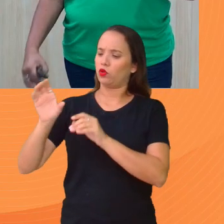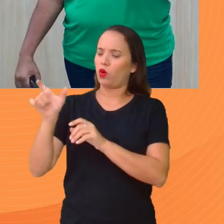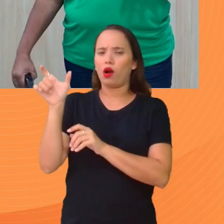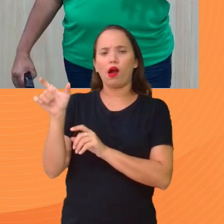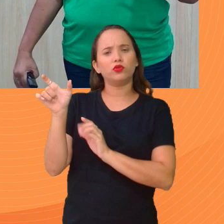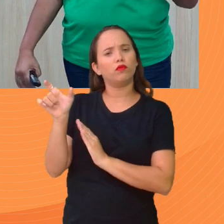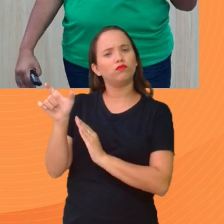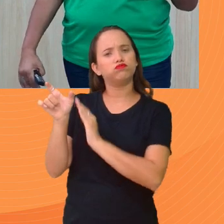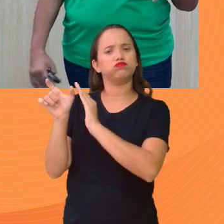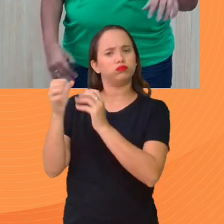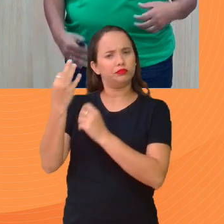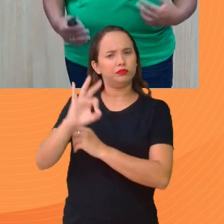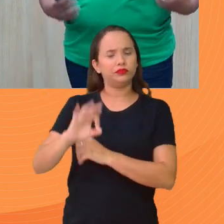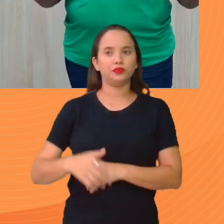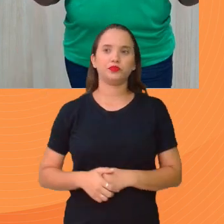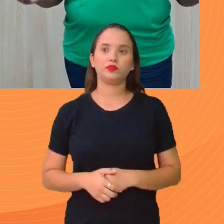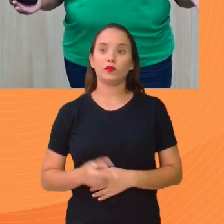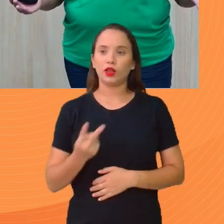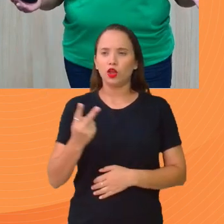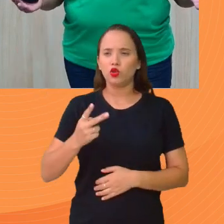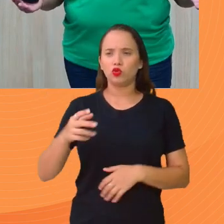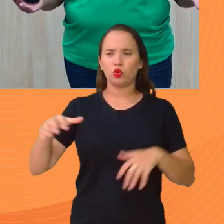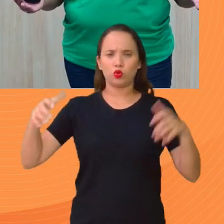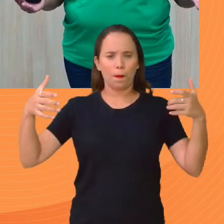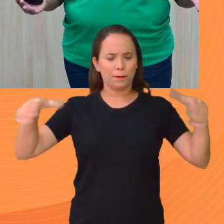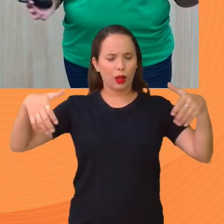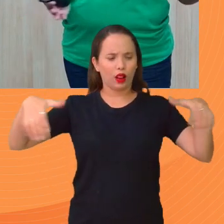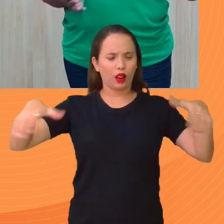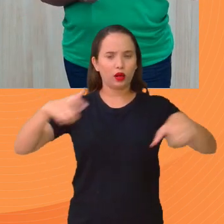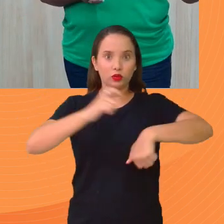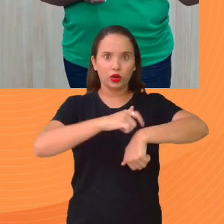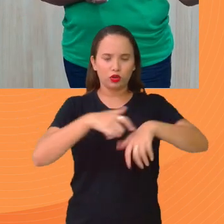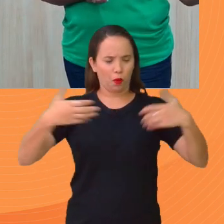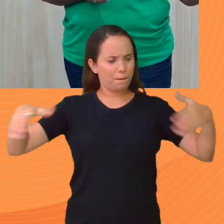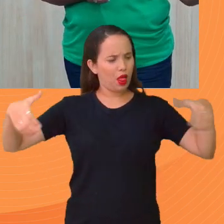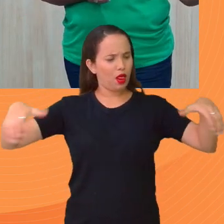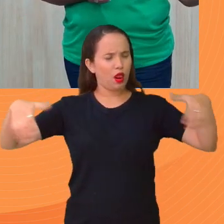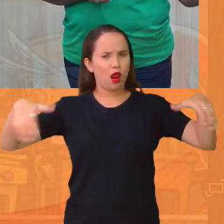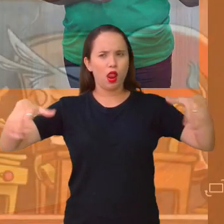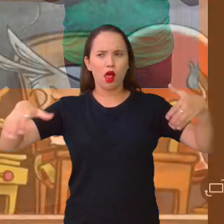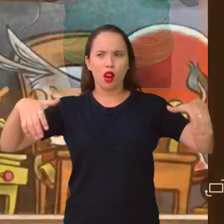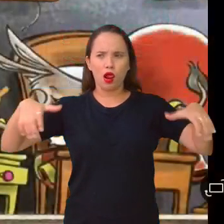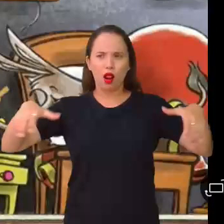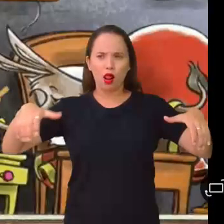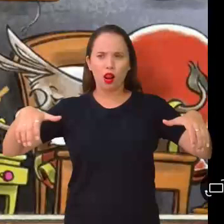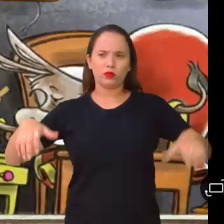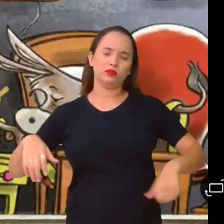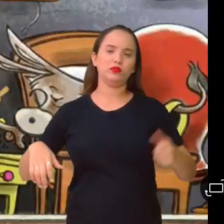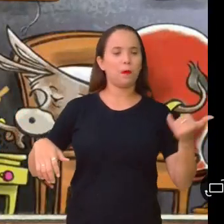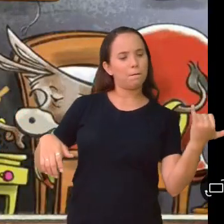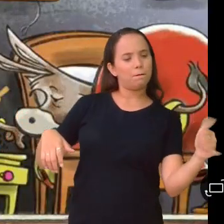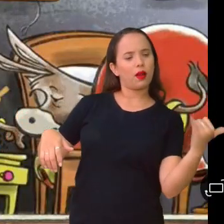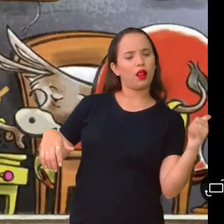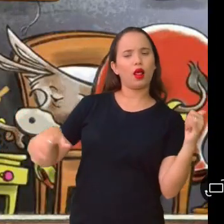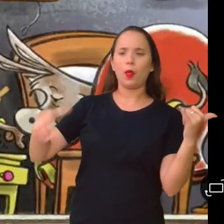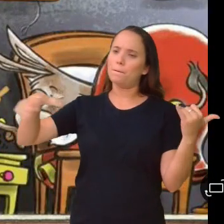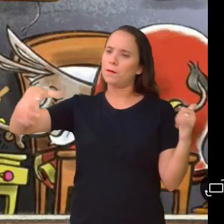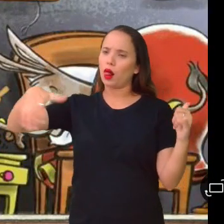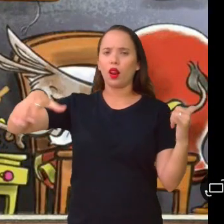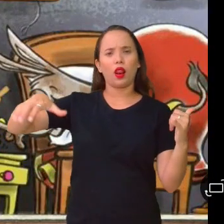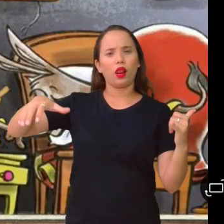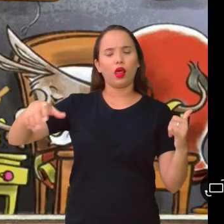acordando. O despertador está tocando e eles estão acordando agora. Um está despertando com o celular e o outro com